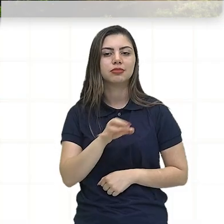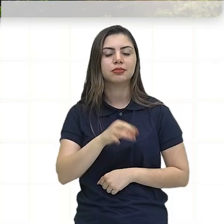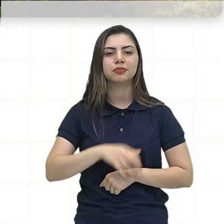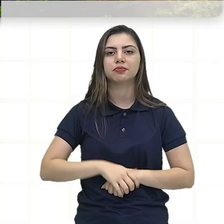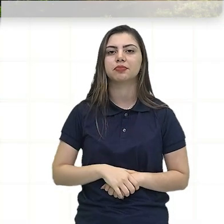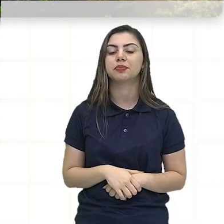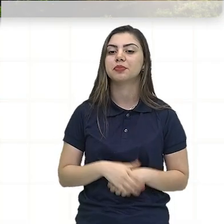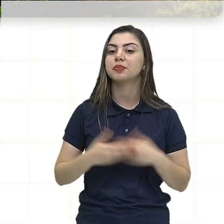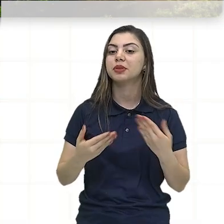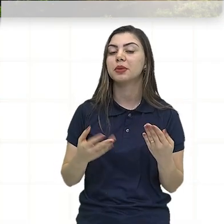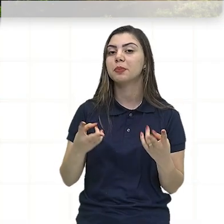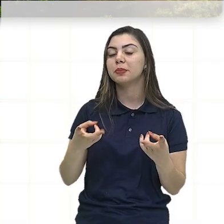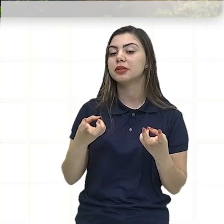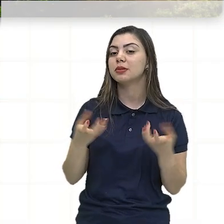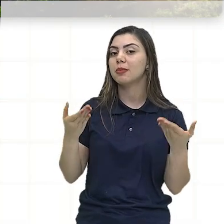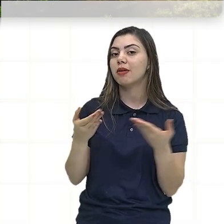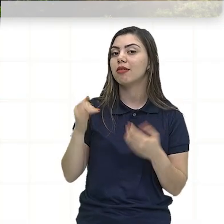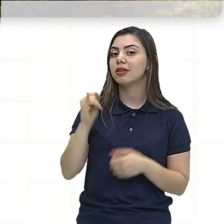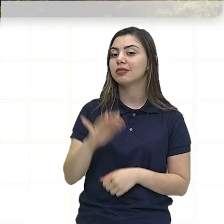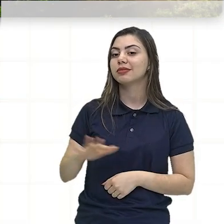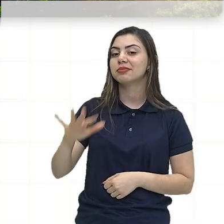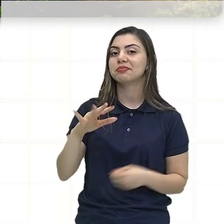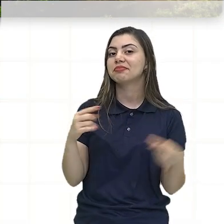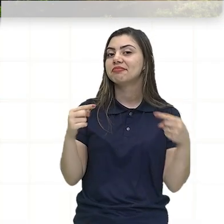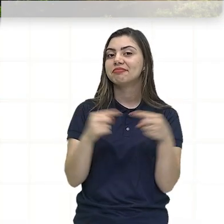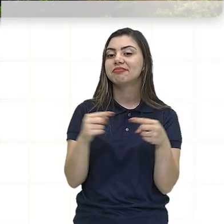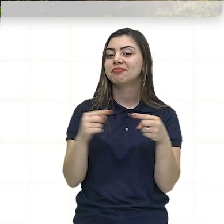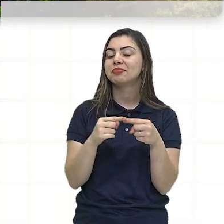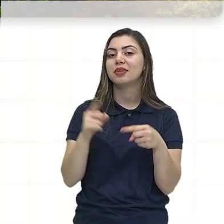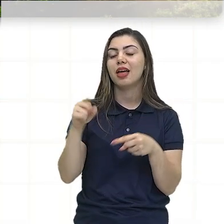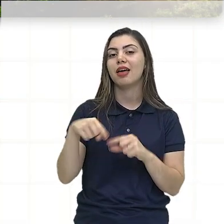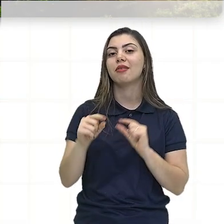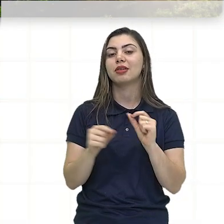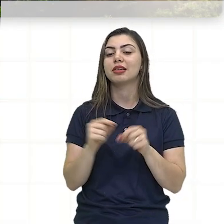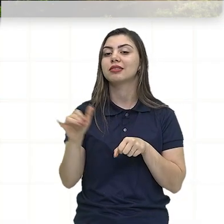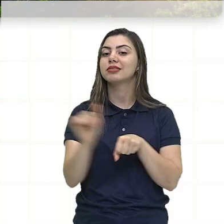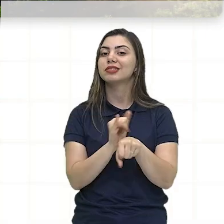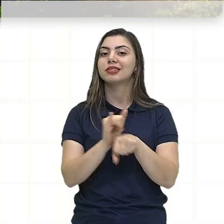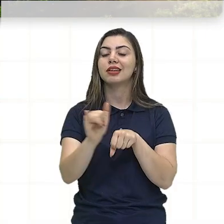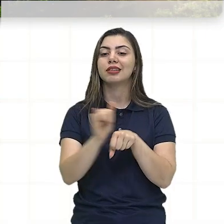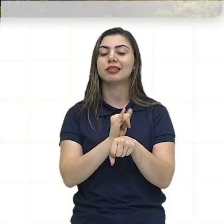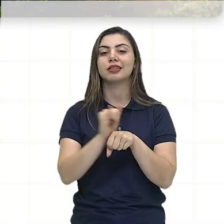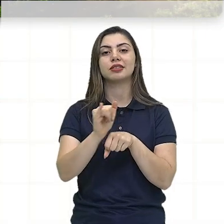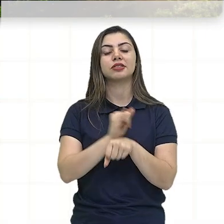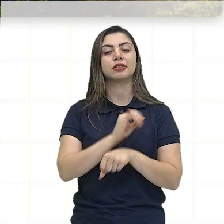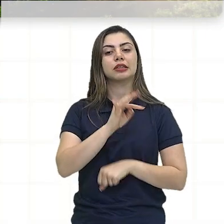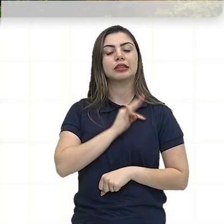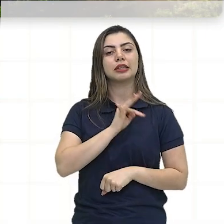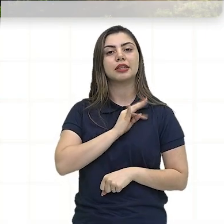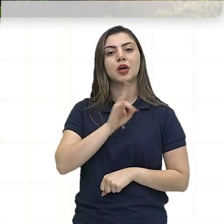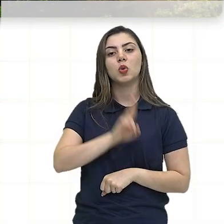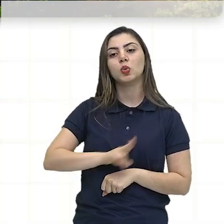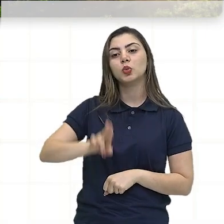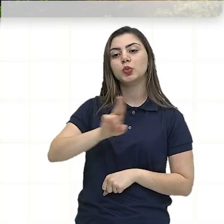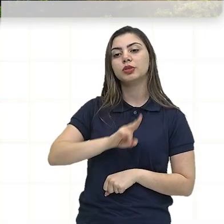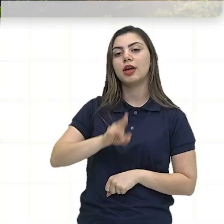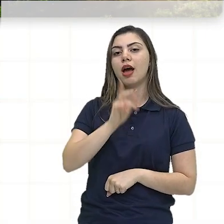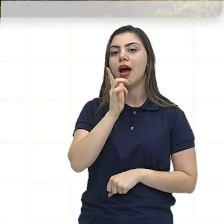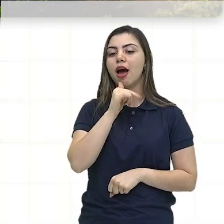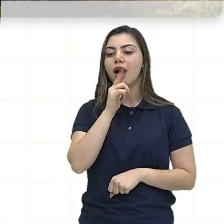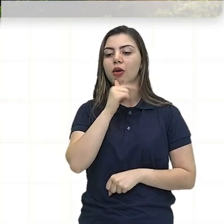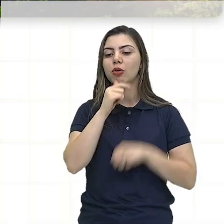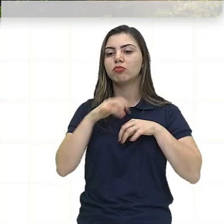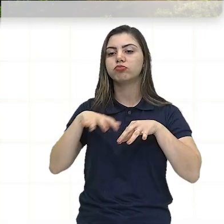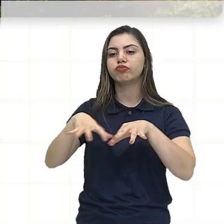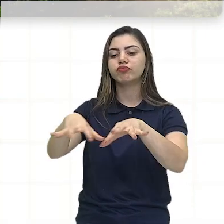forma. Então, vocês estão vendo aí nessa imagem uma das técnicas utilizadas para poder levar água de